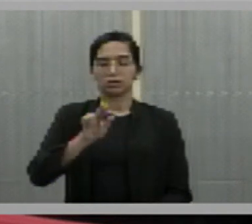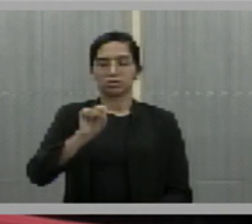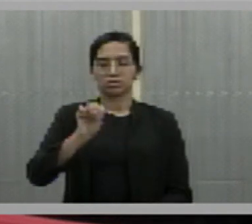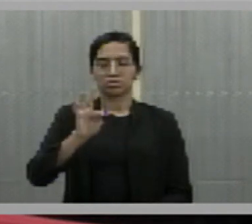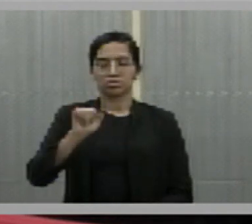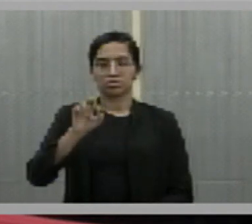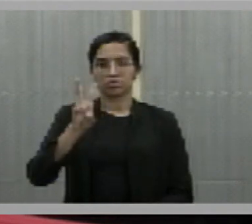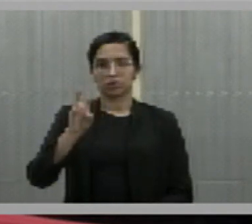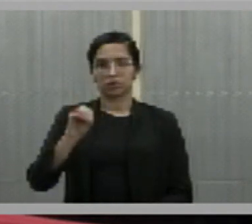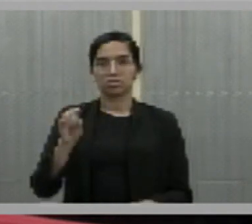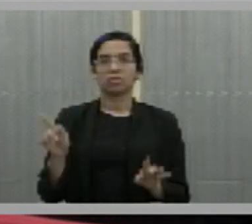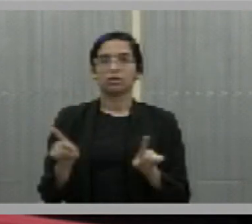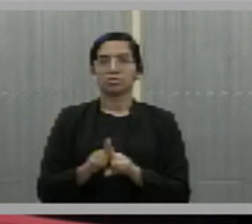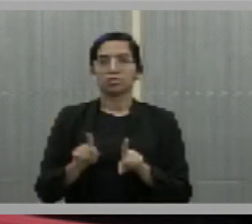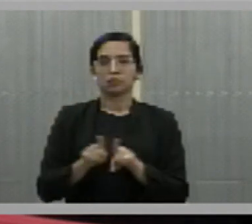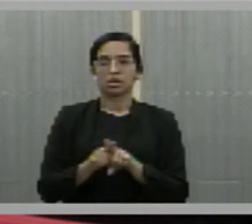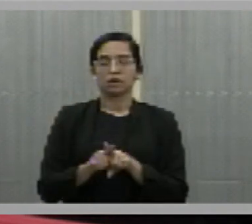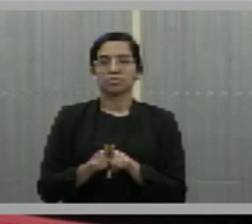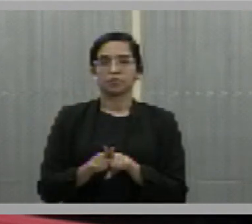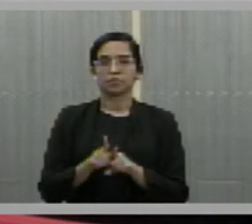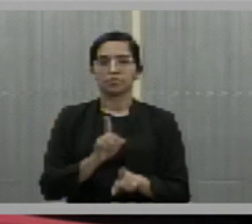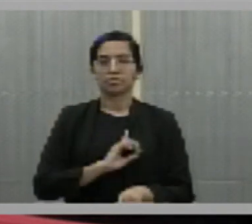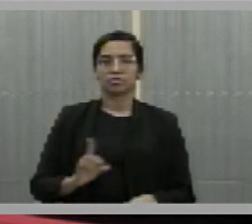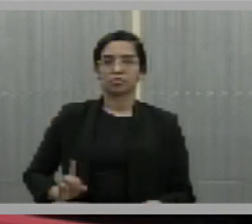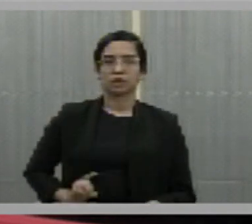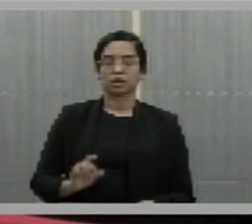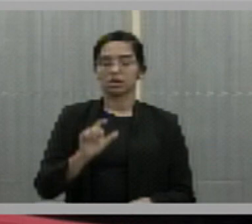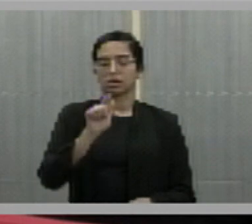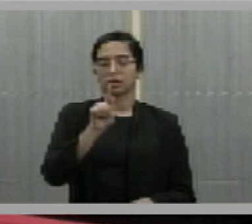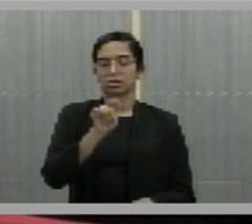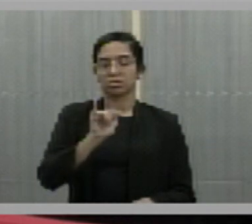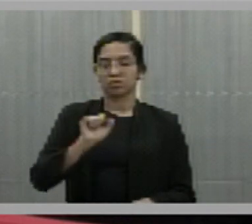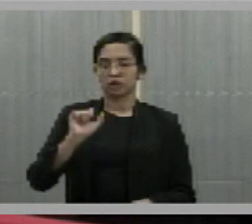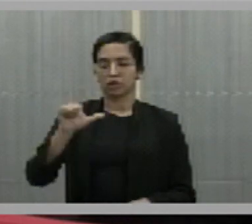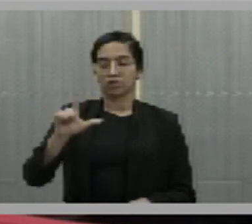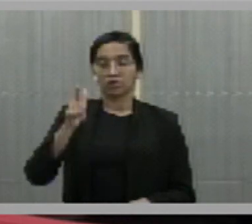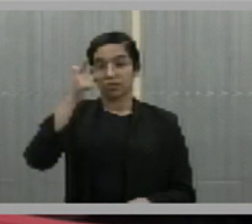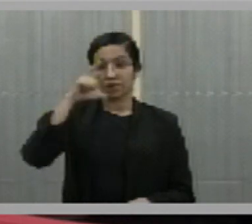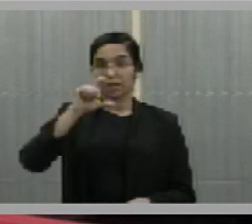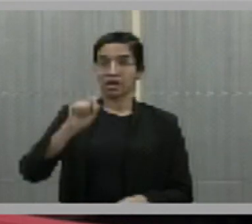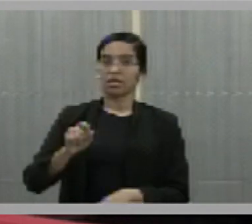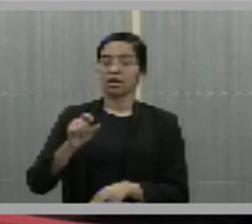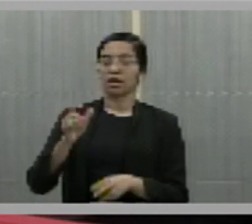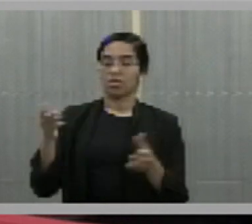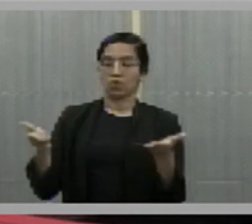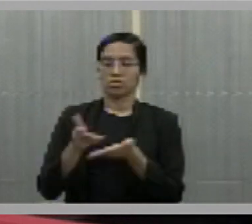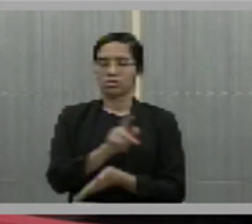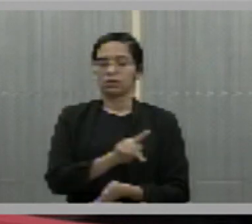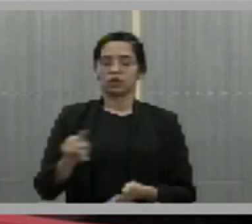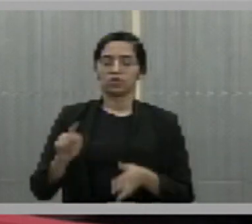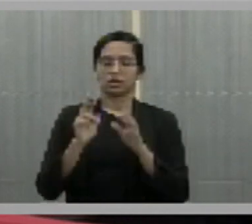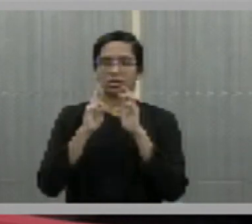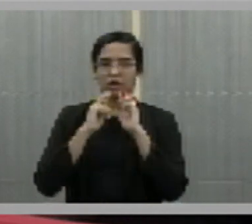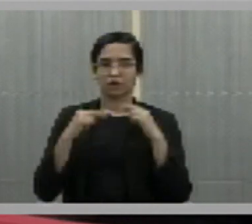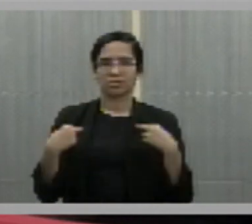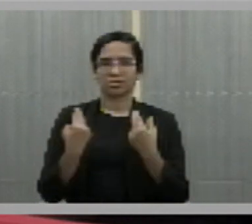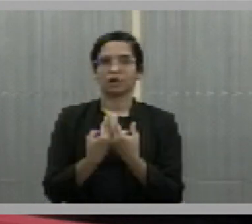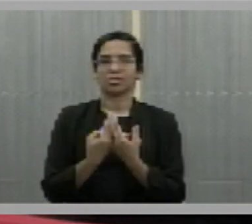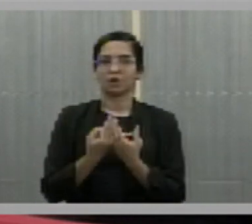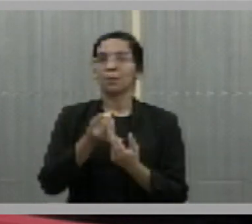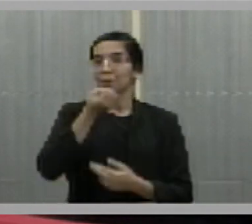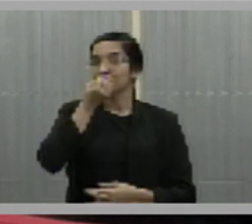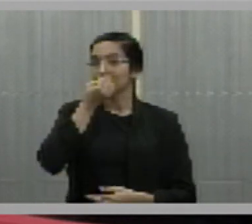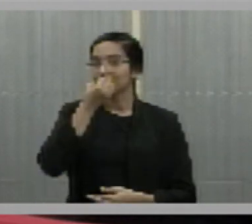como também o deputado Gil Carlos, que fez a condução hoje da CCJ. Estreou bem